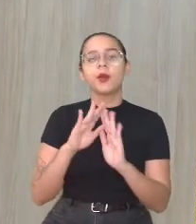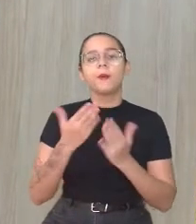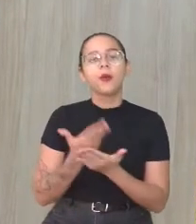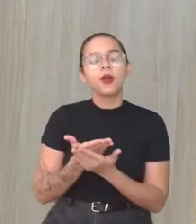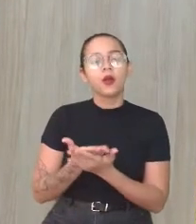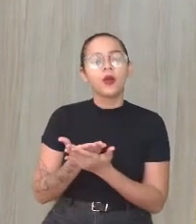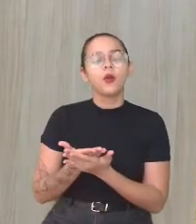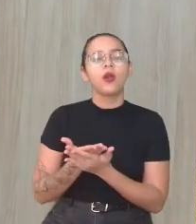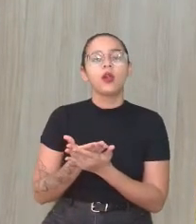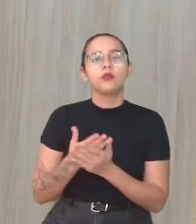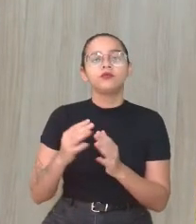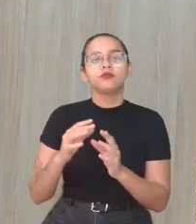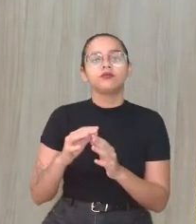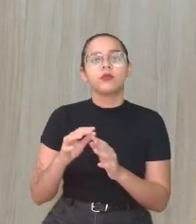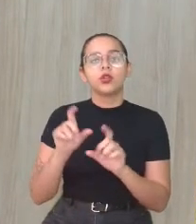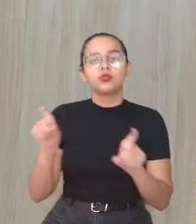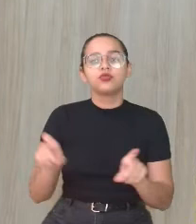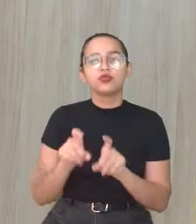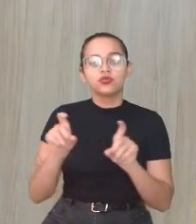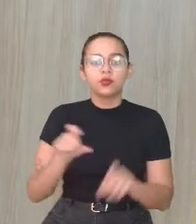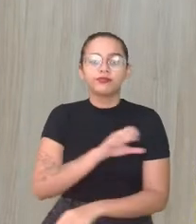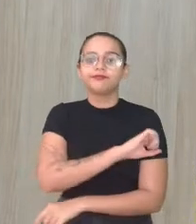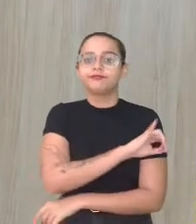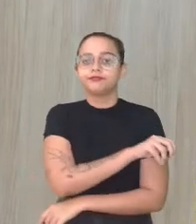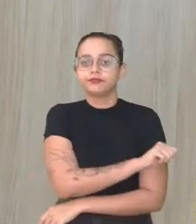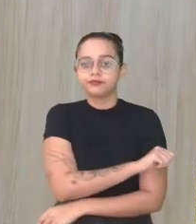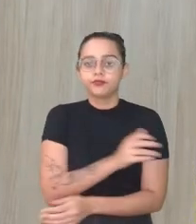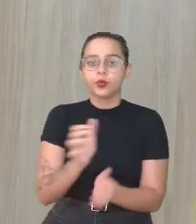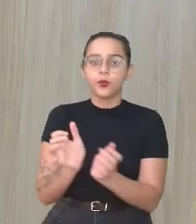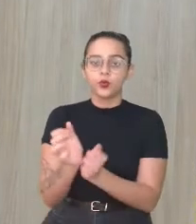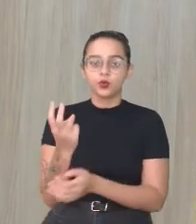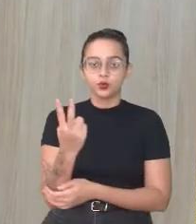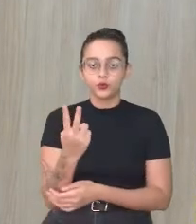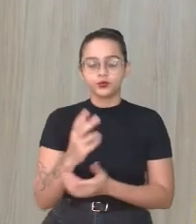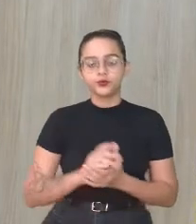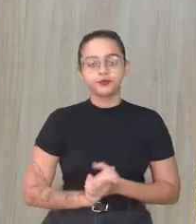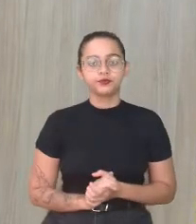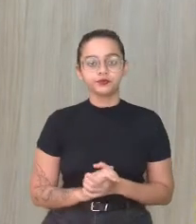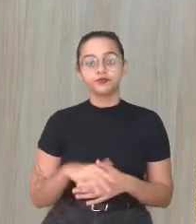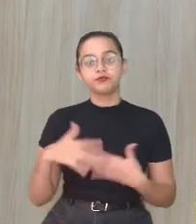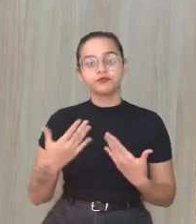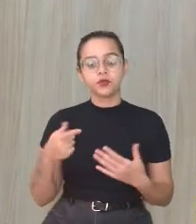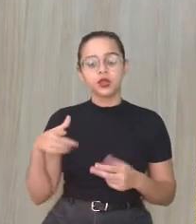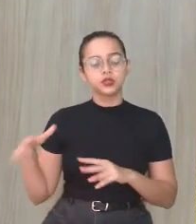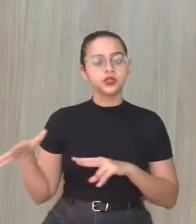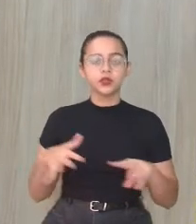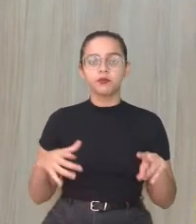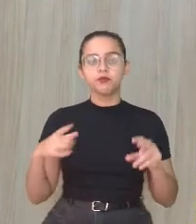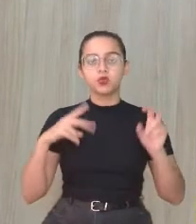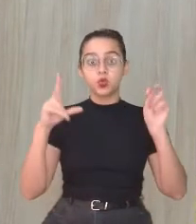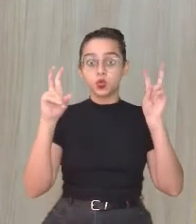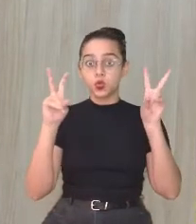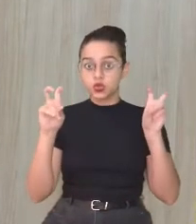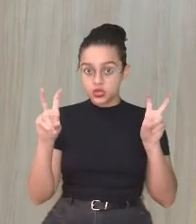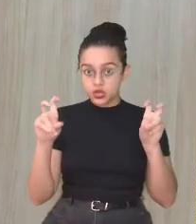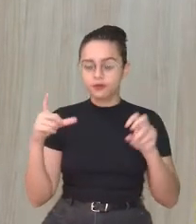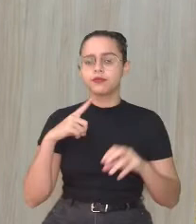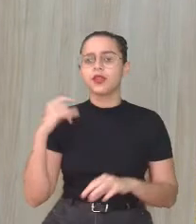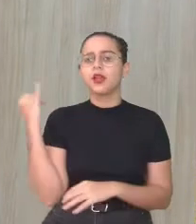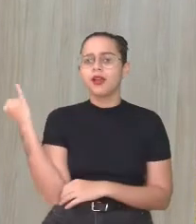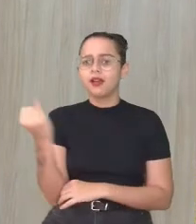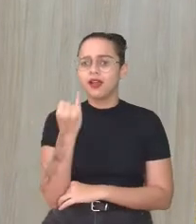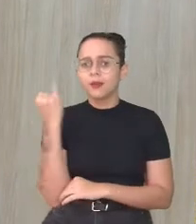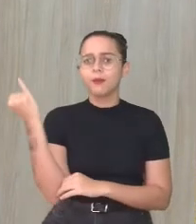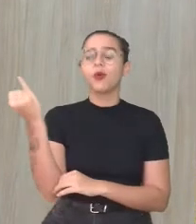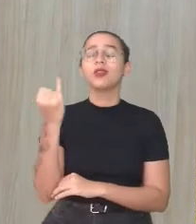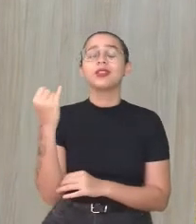de matemática para a educação de jovens e adultos, módulo 2. E essa semana a gente vai trazer um tema que tem uma importância